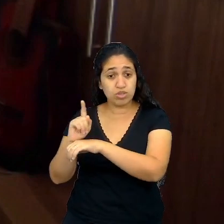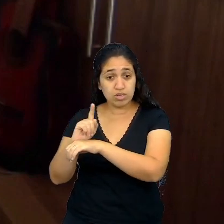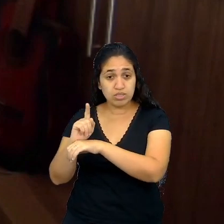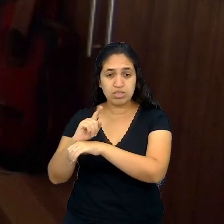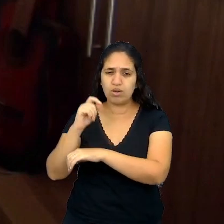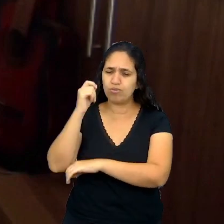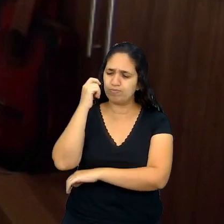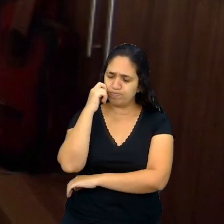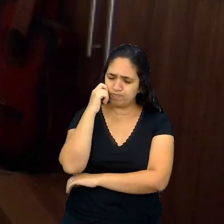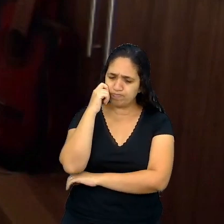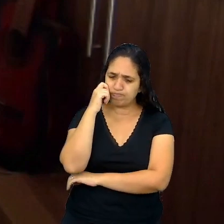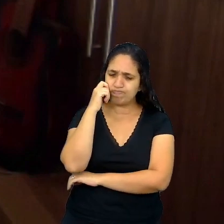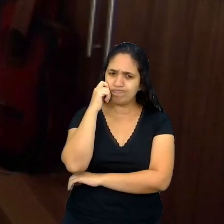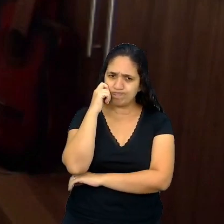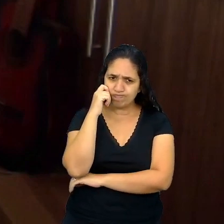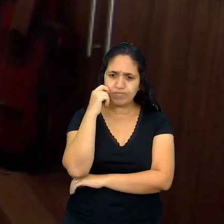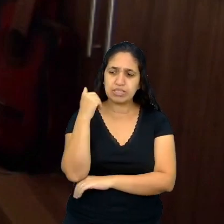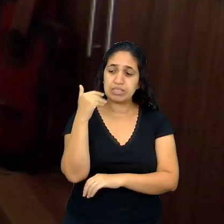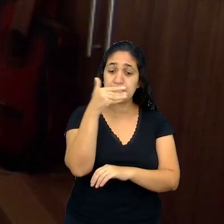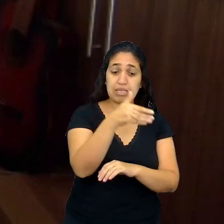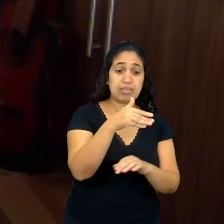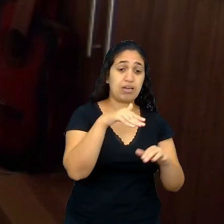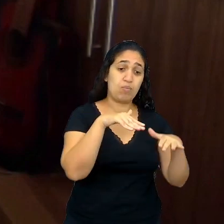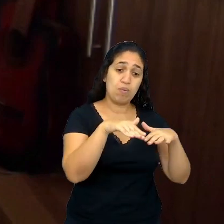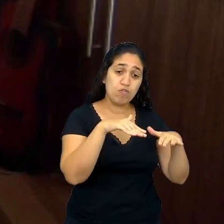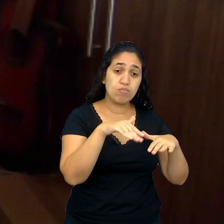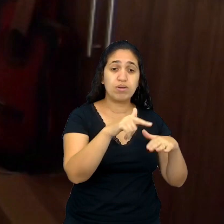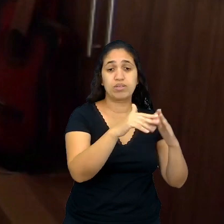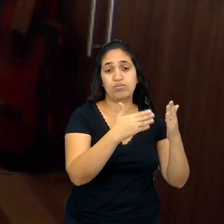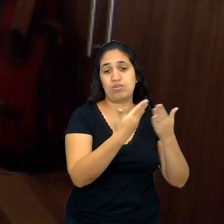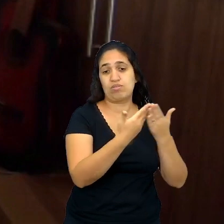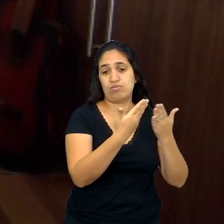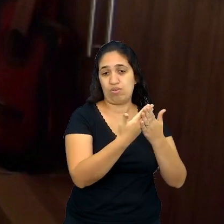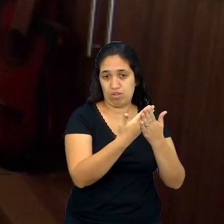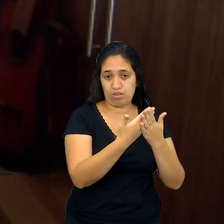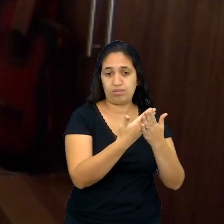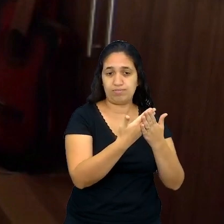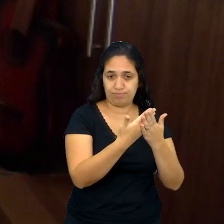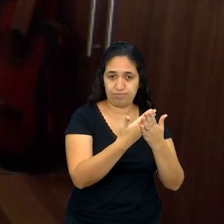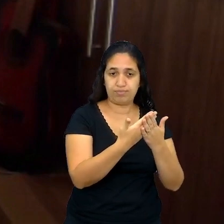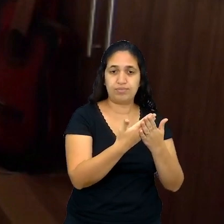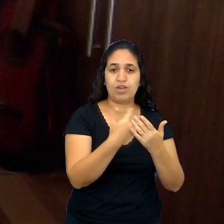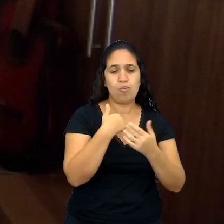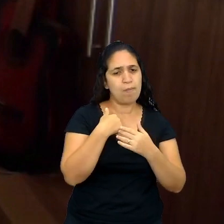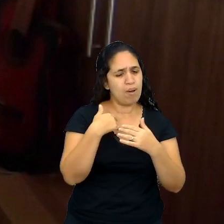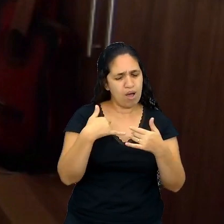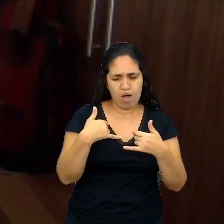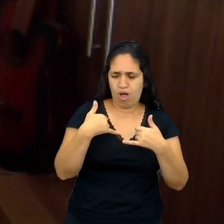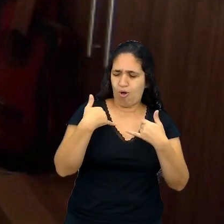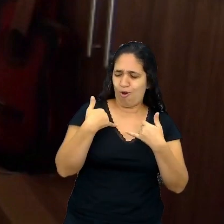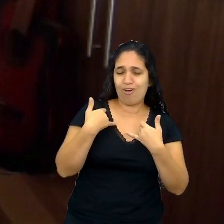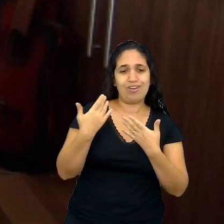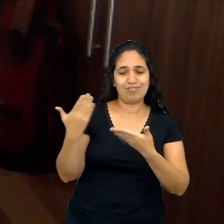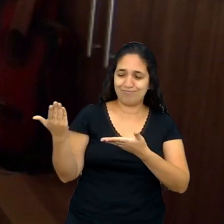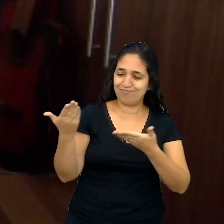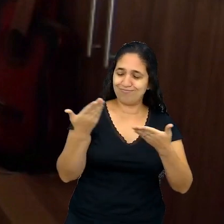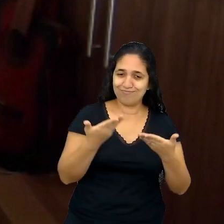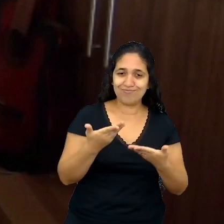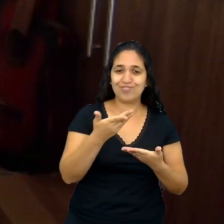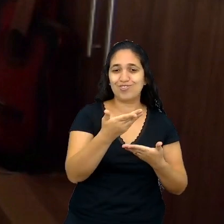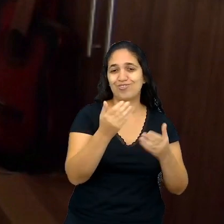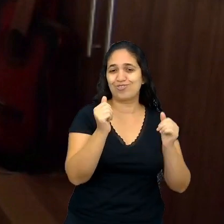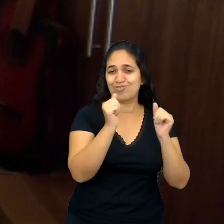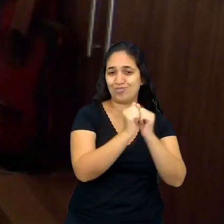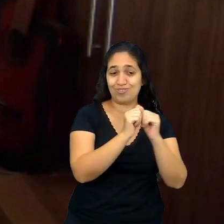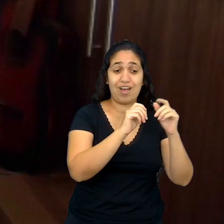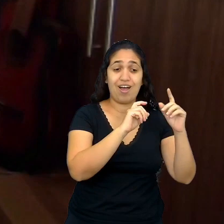um ingresso no movimento Escolas pelo Clima. Vai ser uma honra e um prazer poder contar com a sua presença nas nossas reuniões